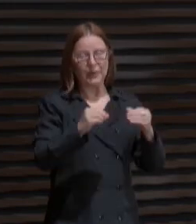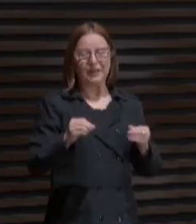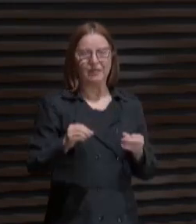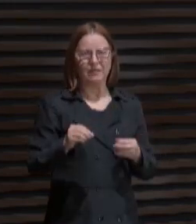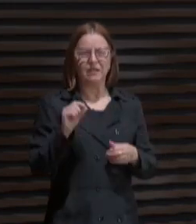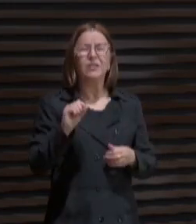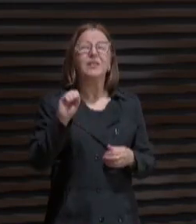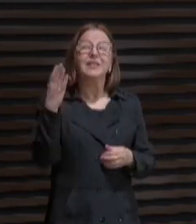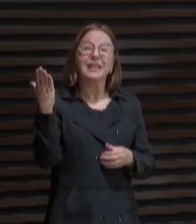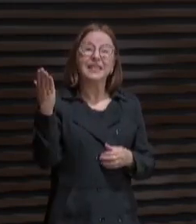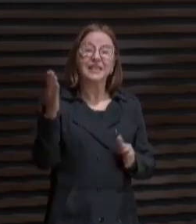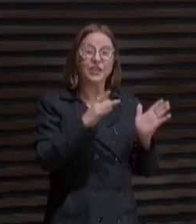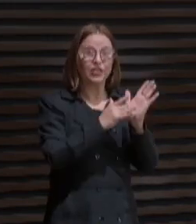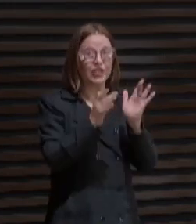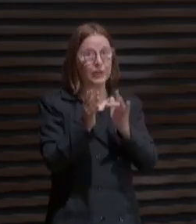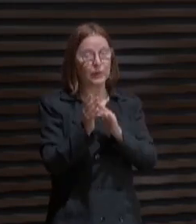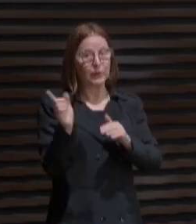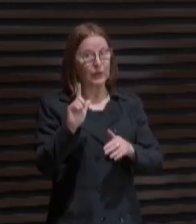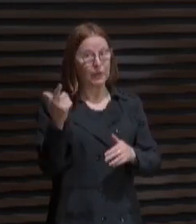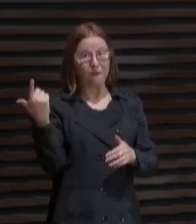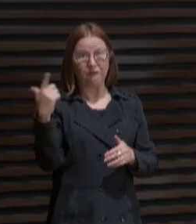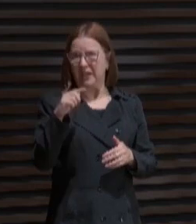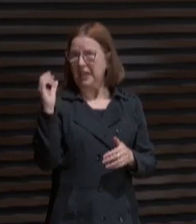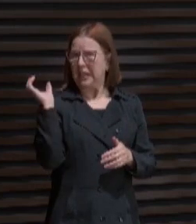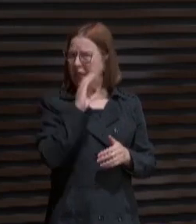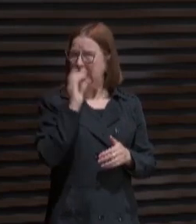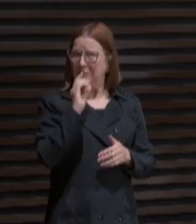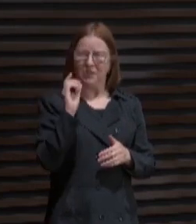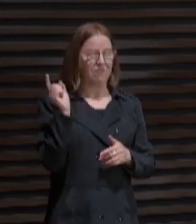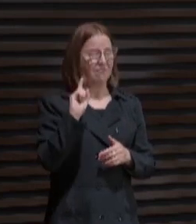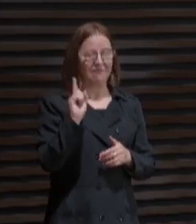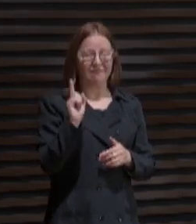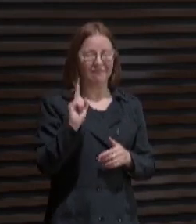acontece? Jesus não vem a tempo de curá-lo.